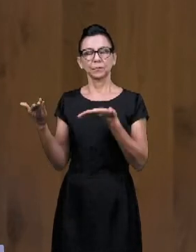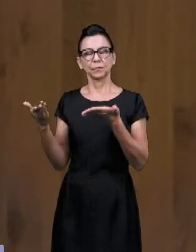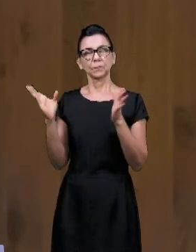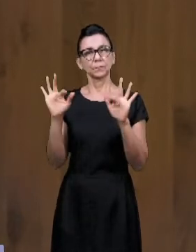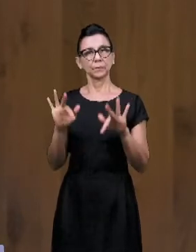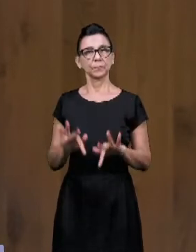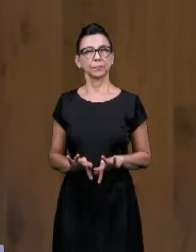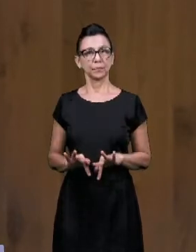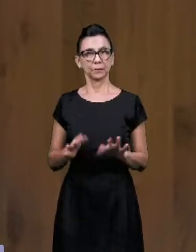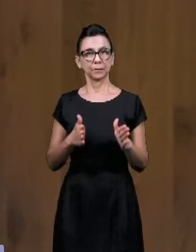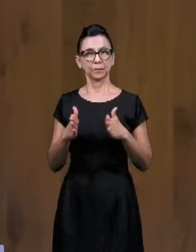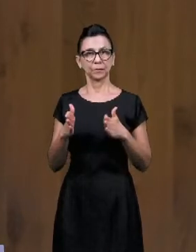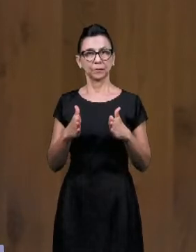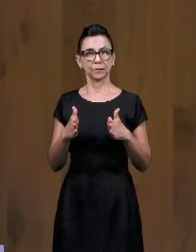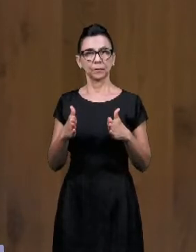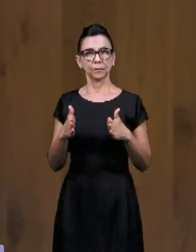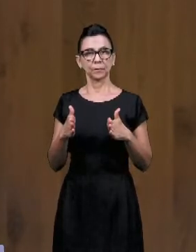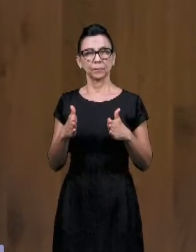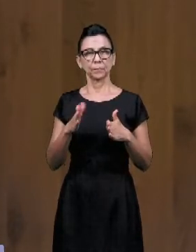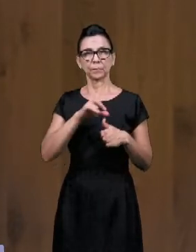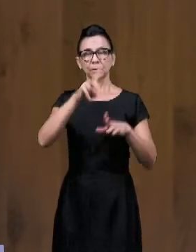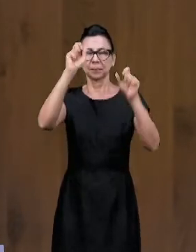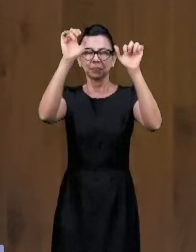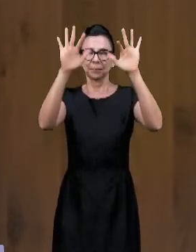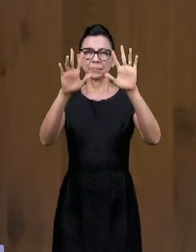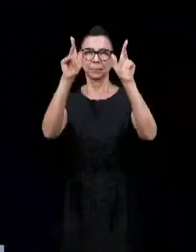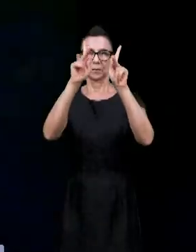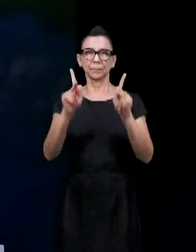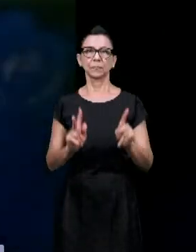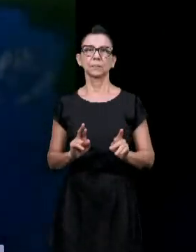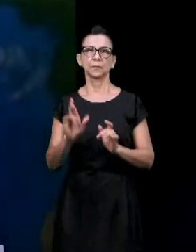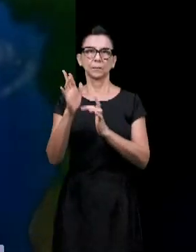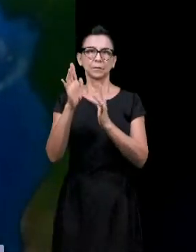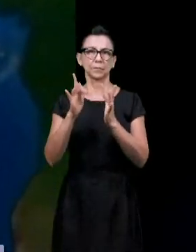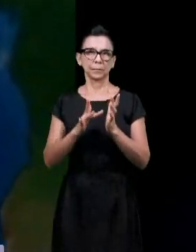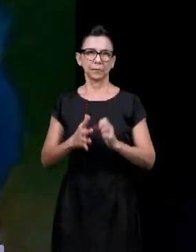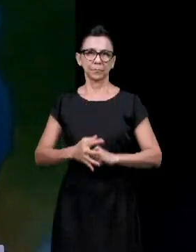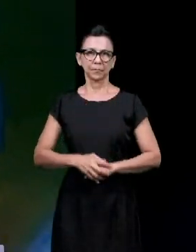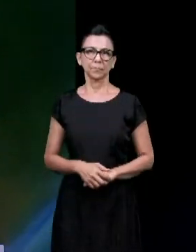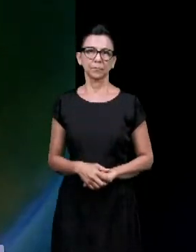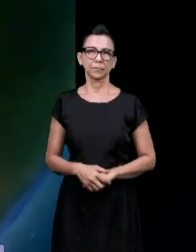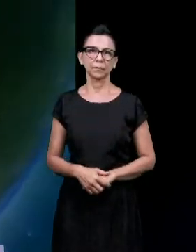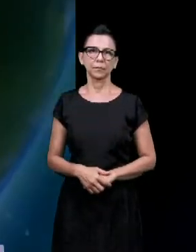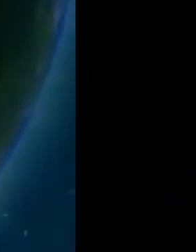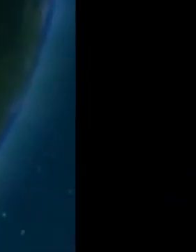parte aqui e desejo que Deus te abençoe com a paz do Senhor Jesus.